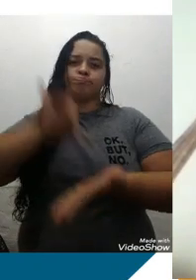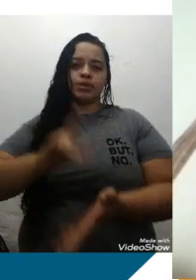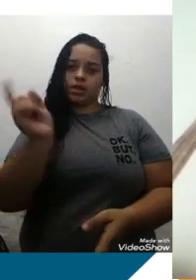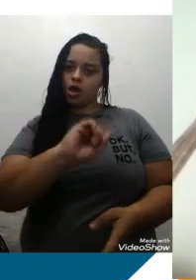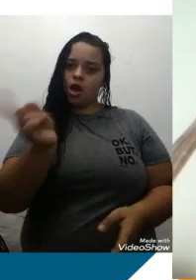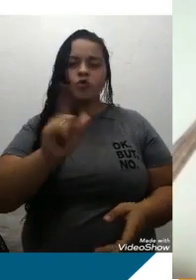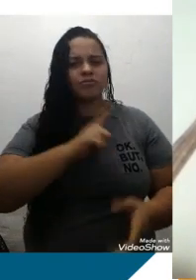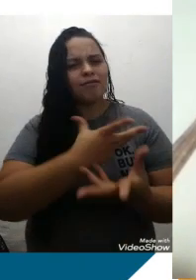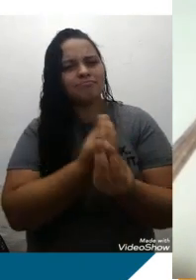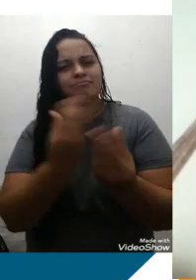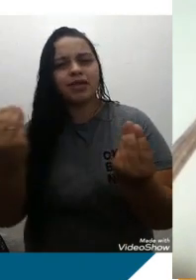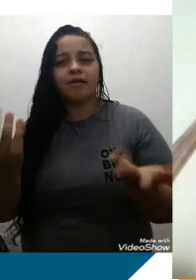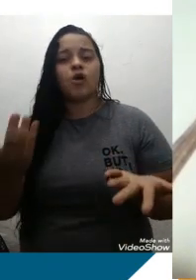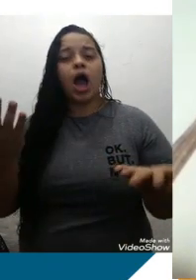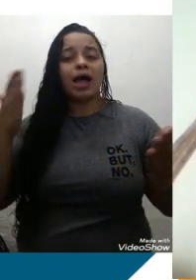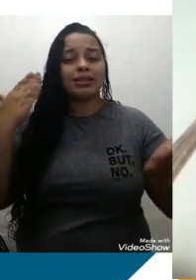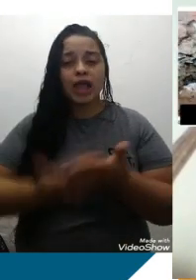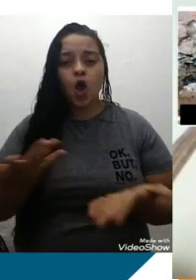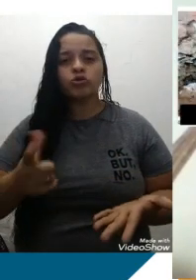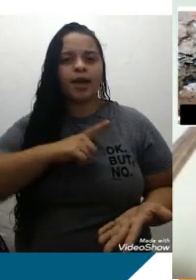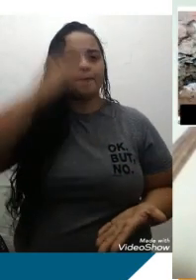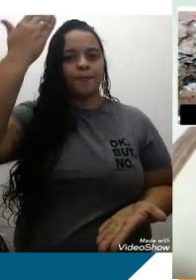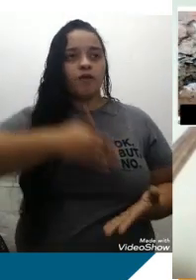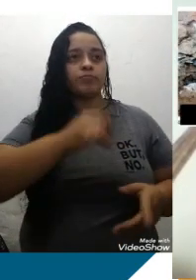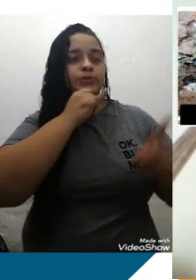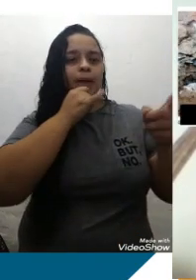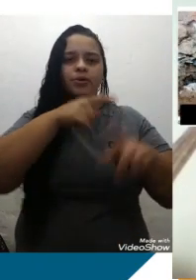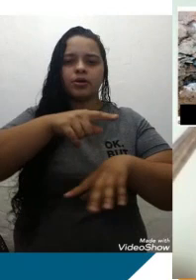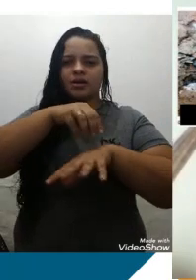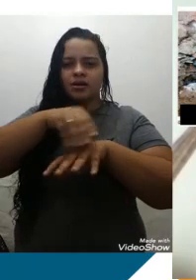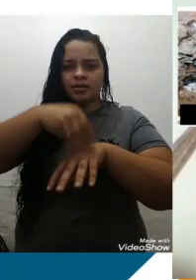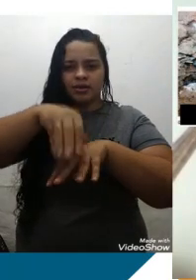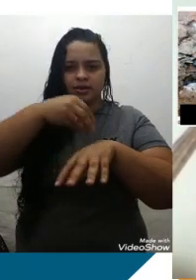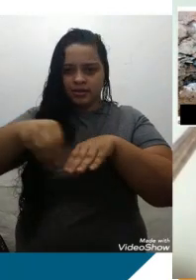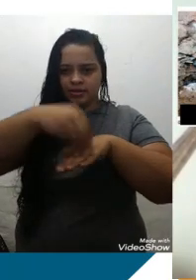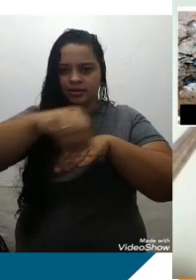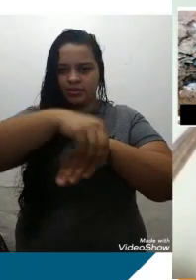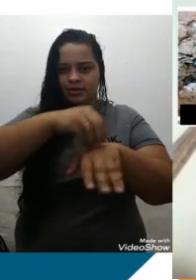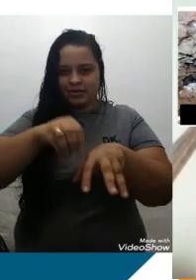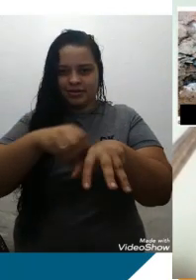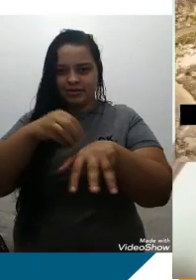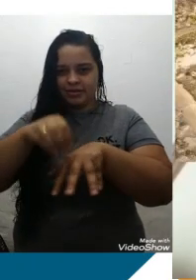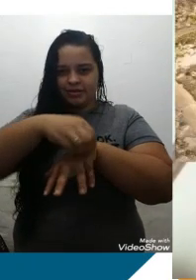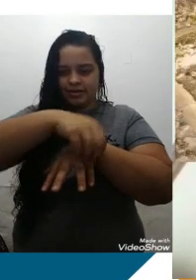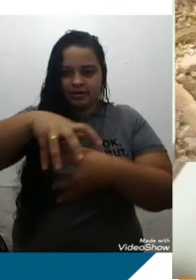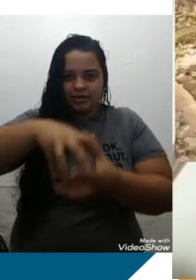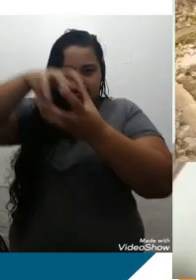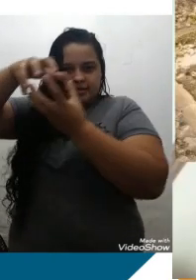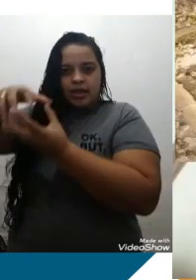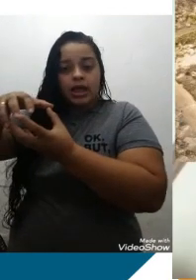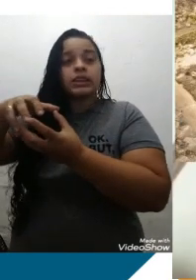equivocada. E cada vez mais se está provando isso. A arqueologia é uma fonte muito importante para estudar as sociedades que